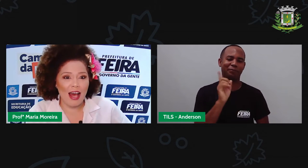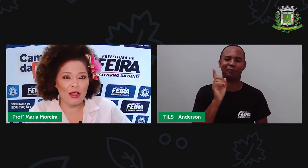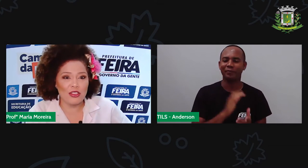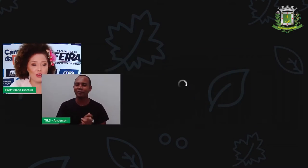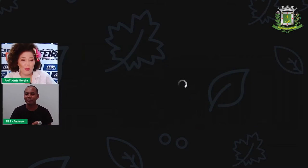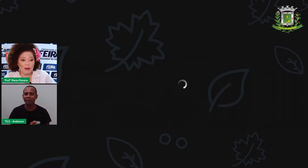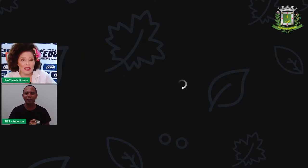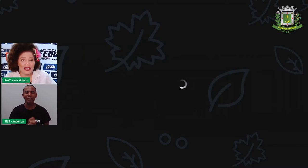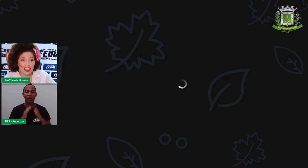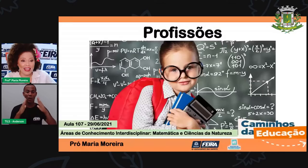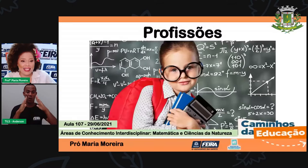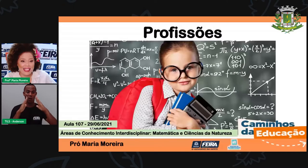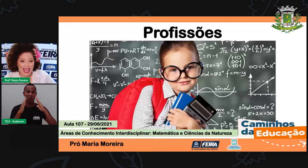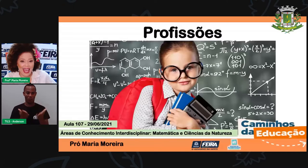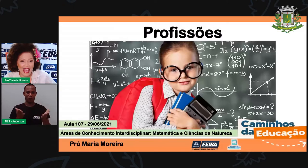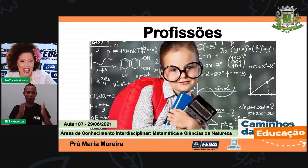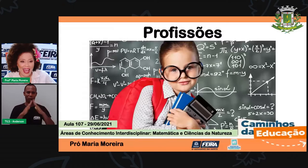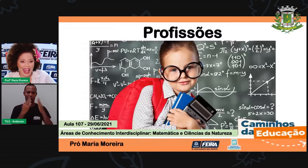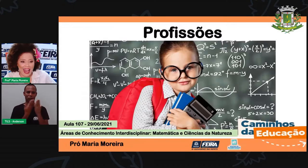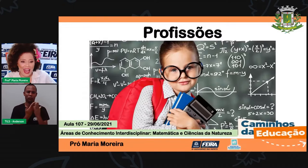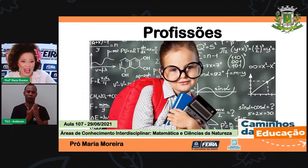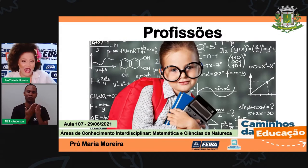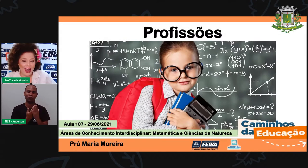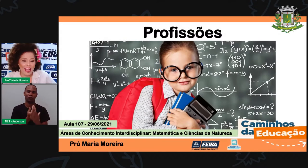nossa aula de número